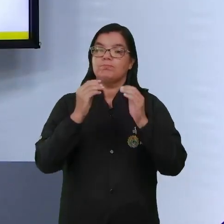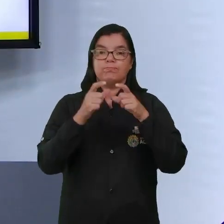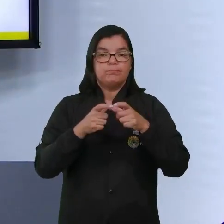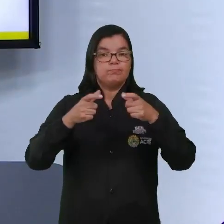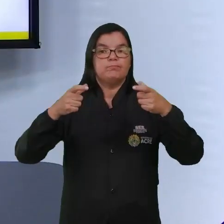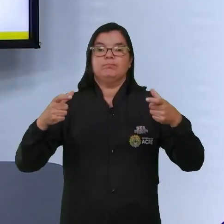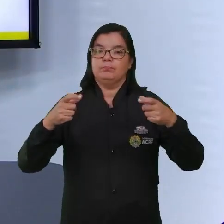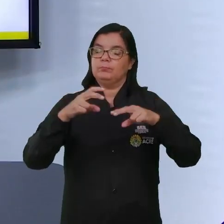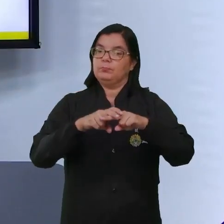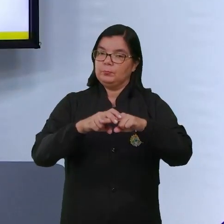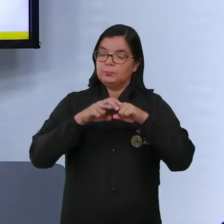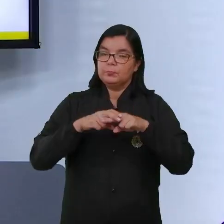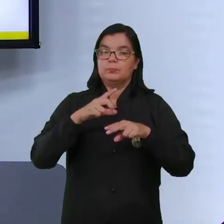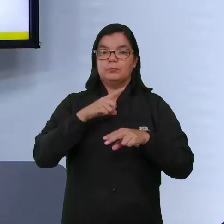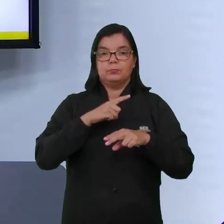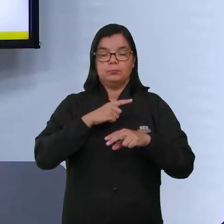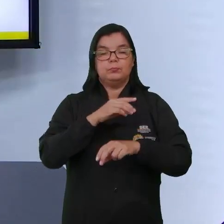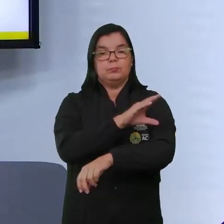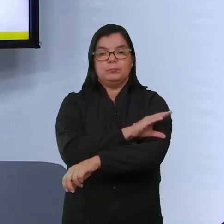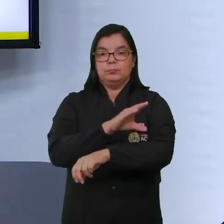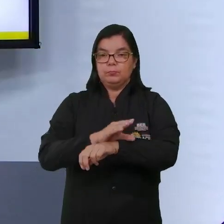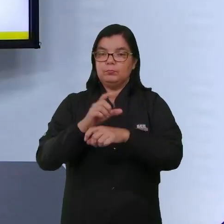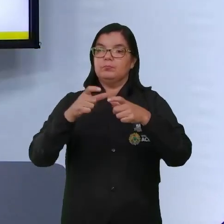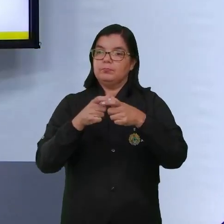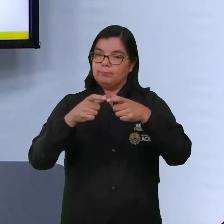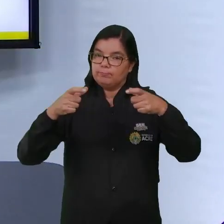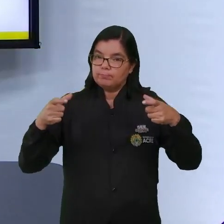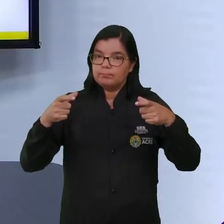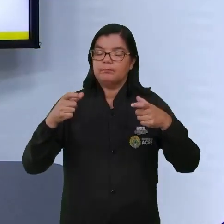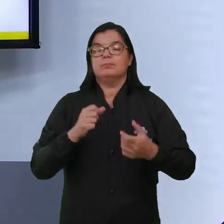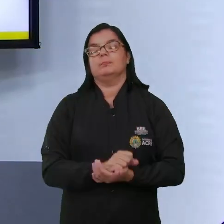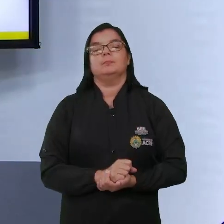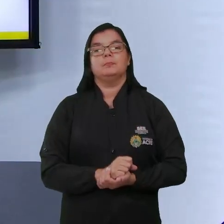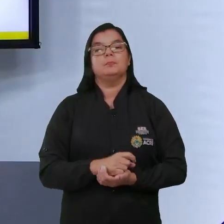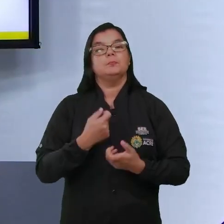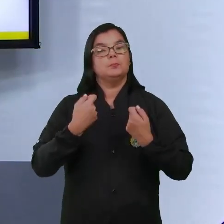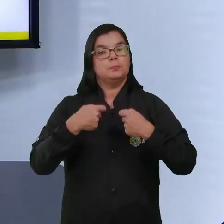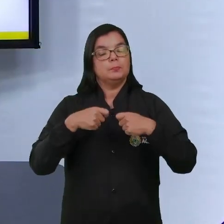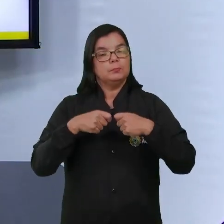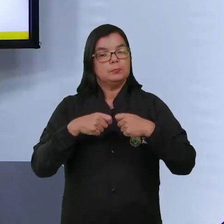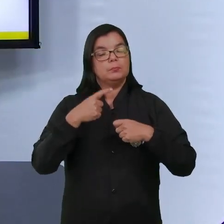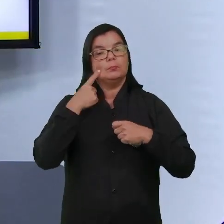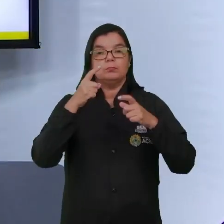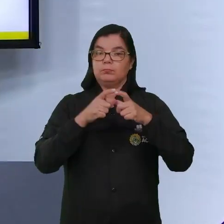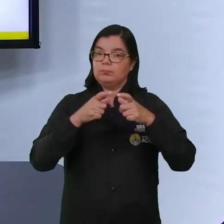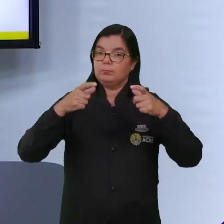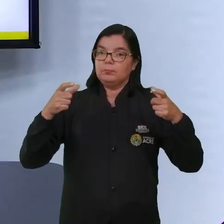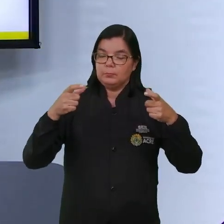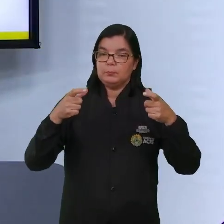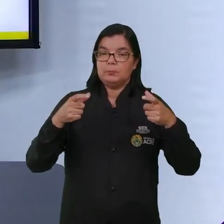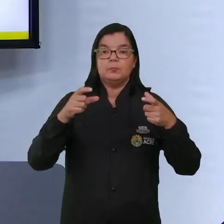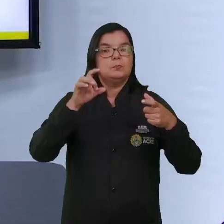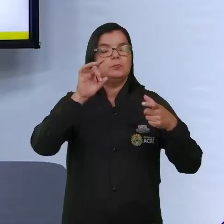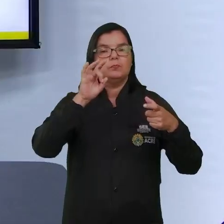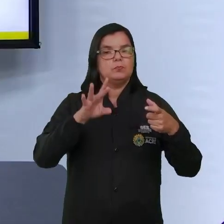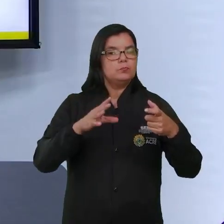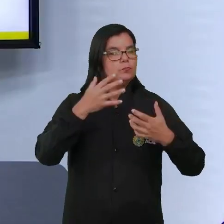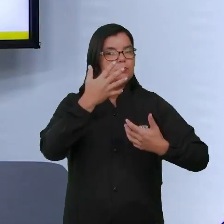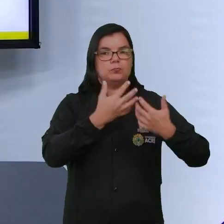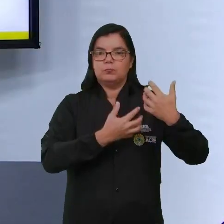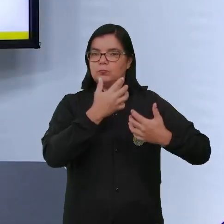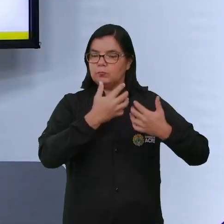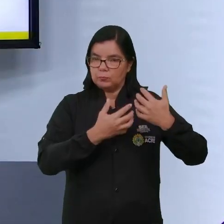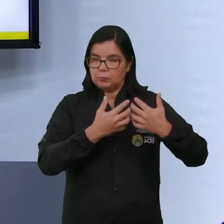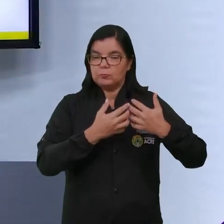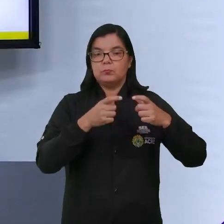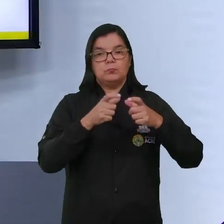massificada. Por isso o termo cultura de massa, eu preciso massificar. E não confunda cultura